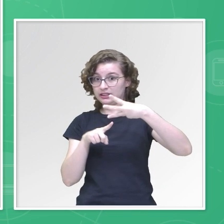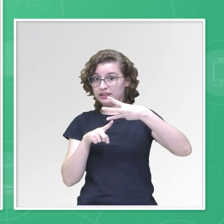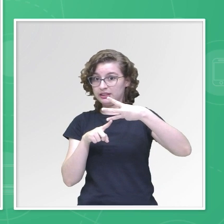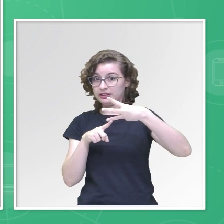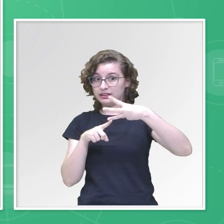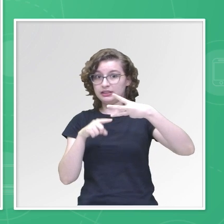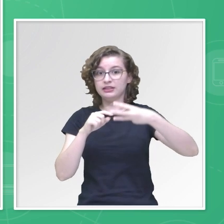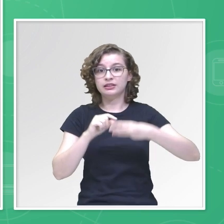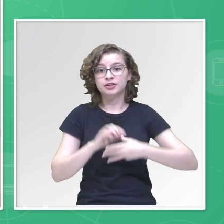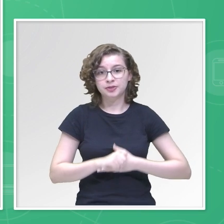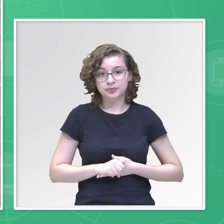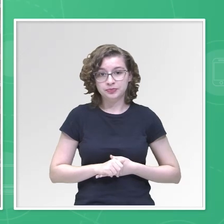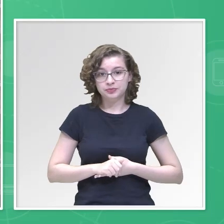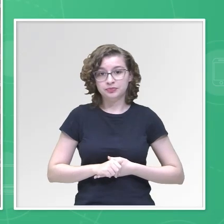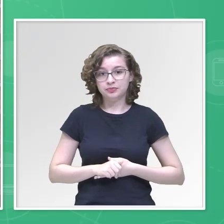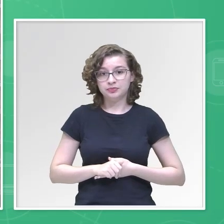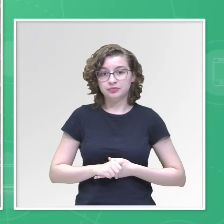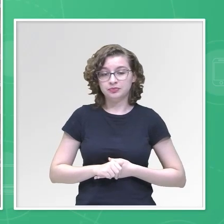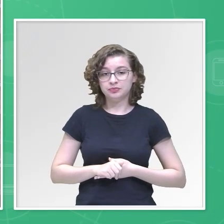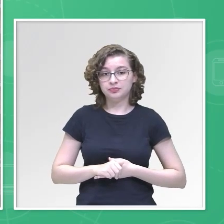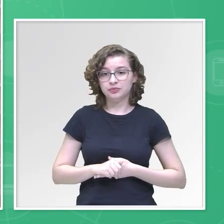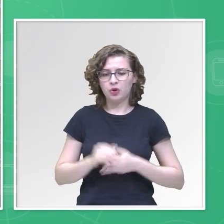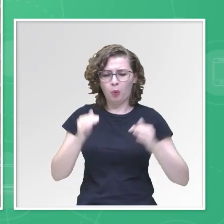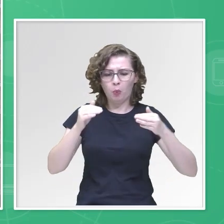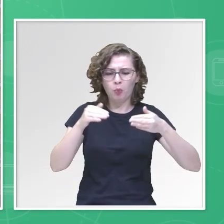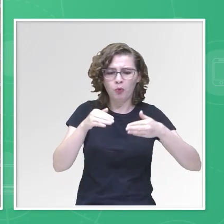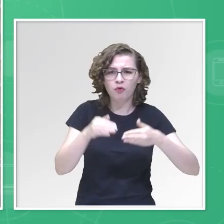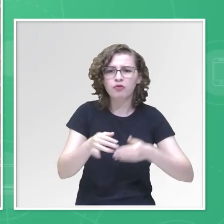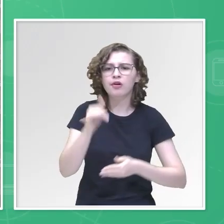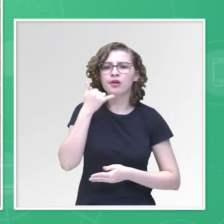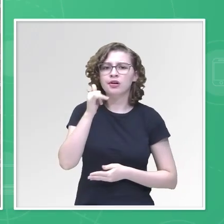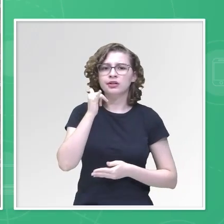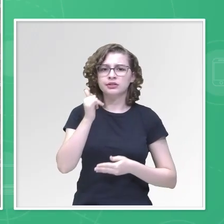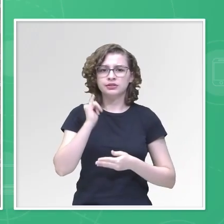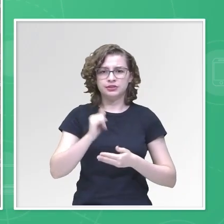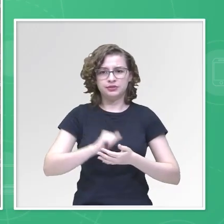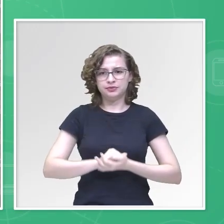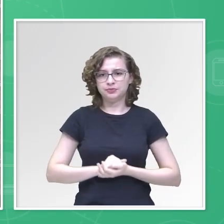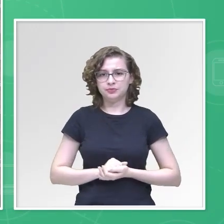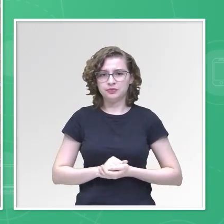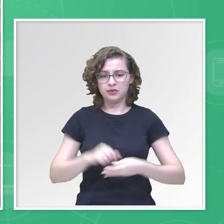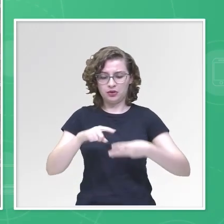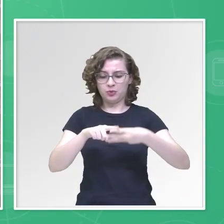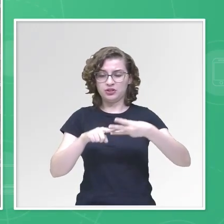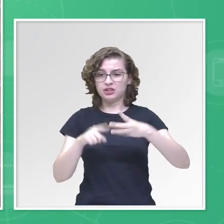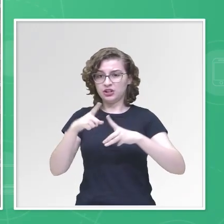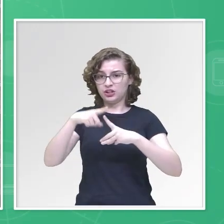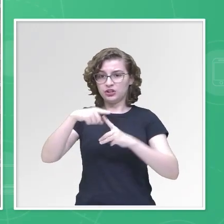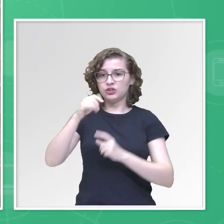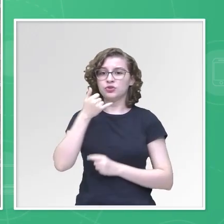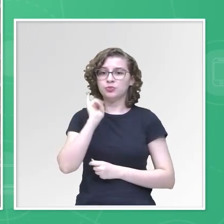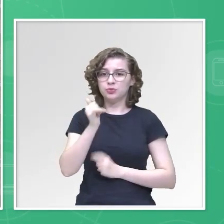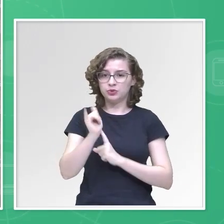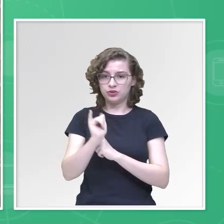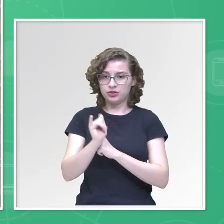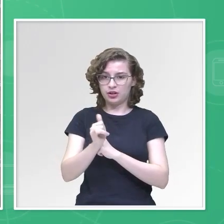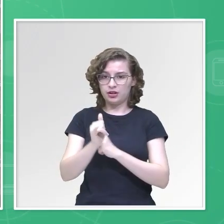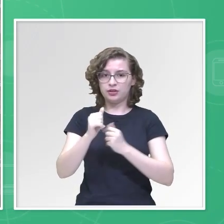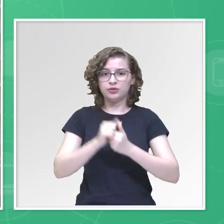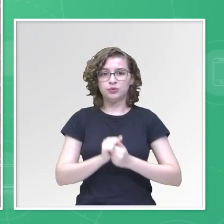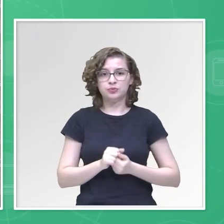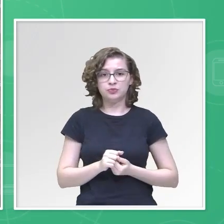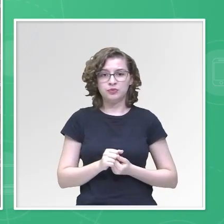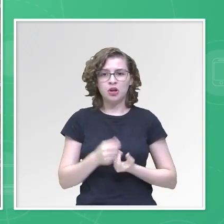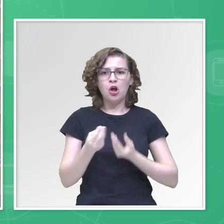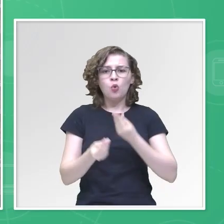ou do foco narrativo no texto narrativo nós temos três tipos de narrador ou foco narrativo é a